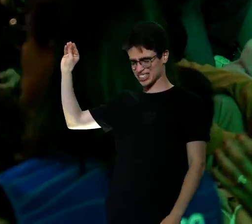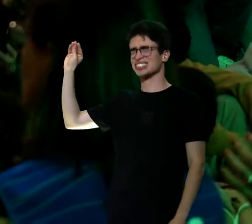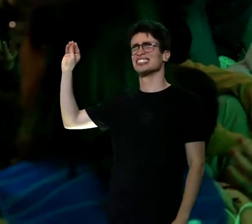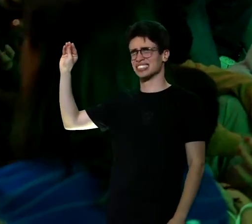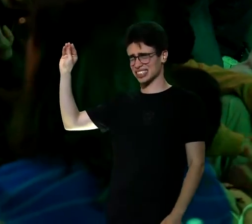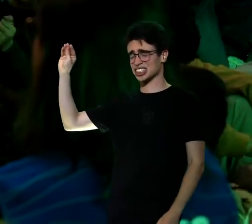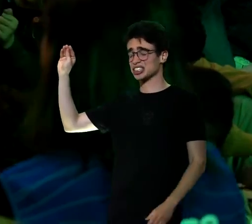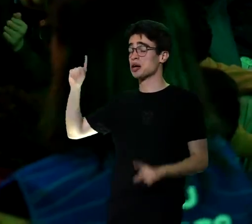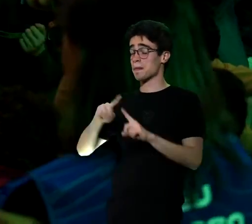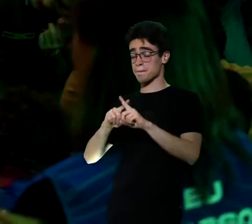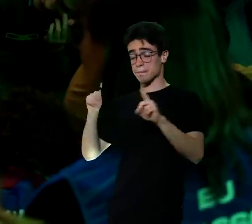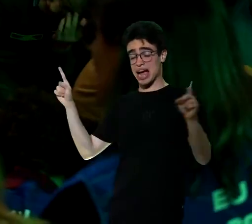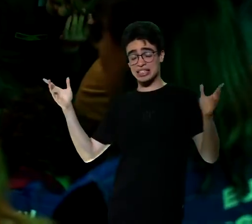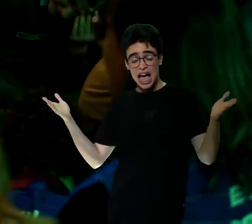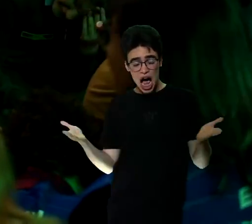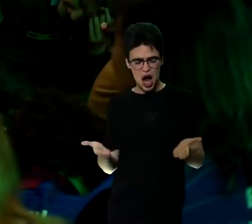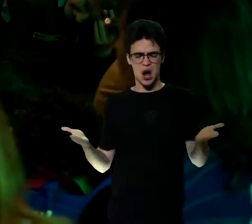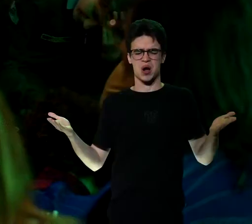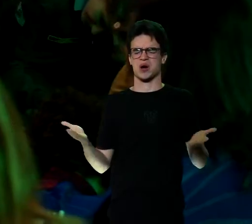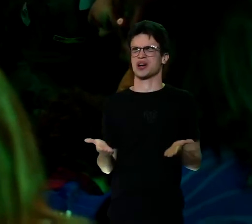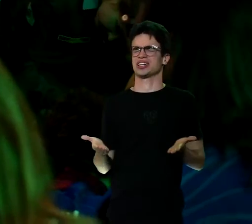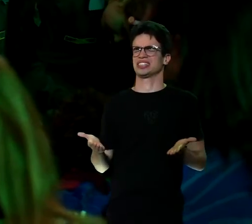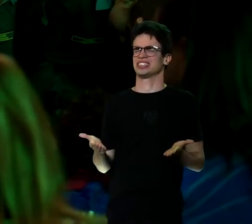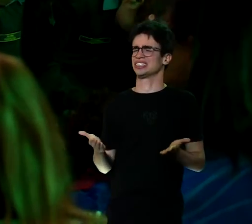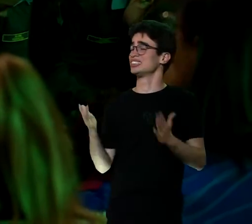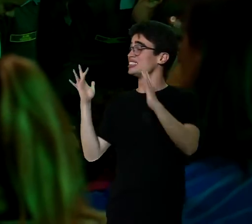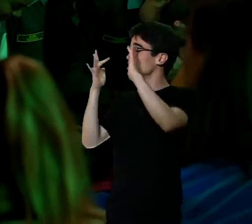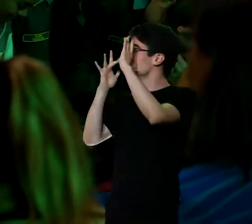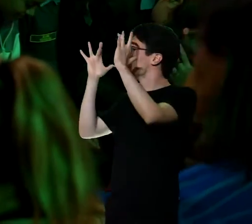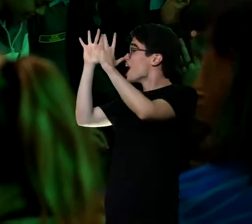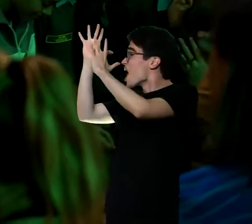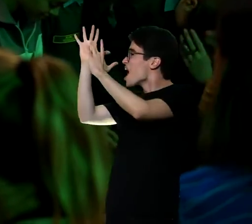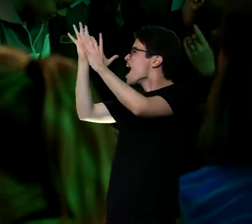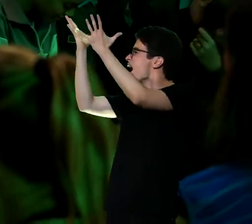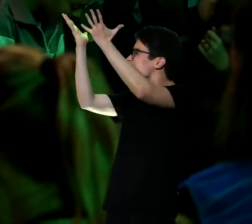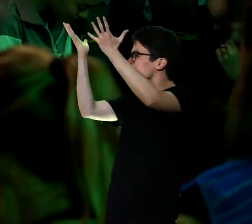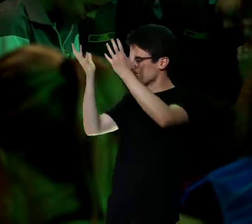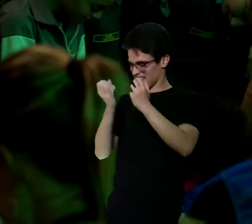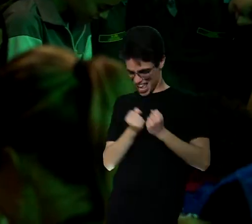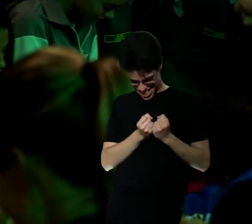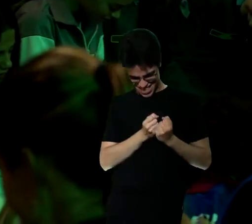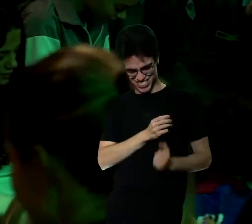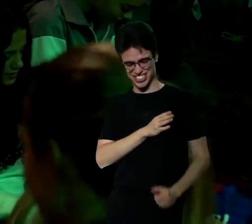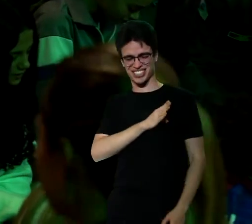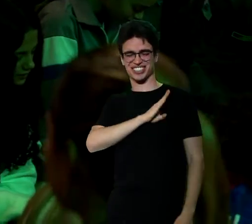E agora, Jesus, eu recebo o Senhor dentro do meu coração.